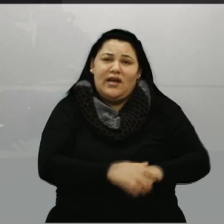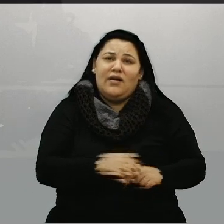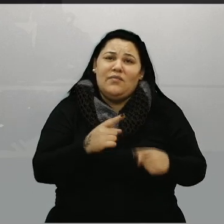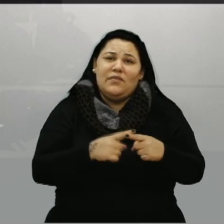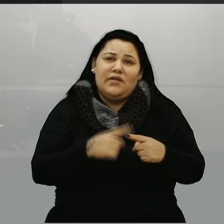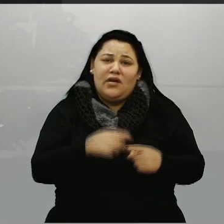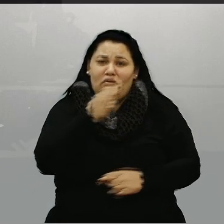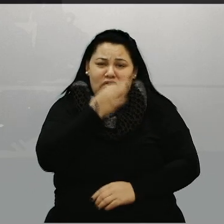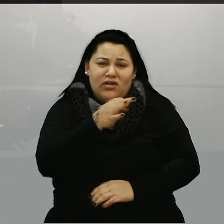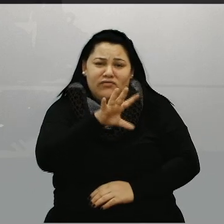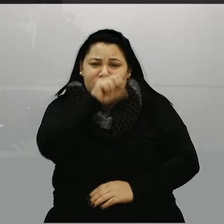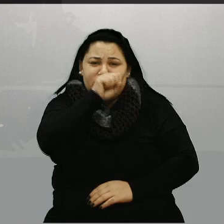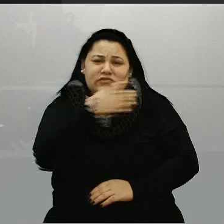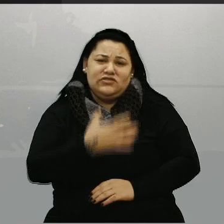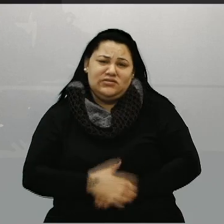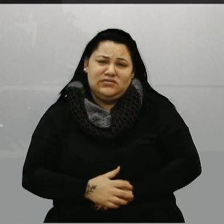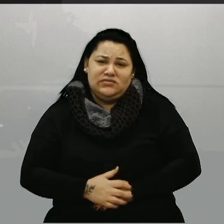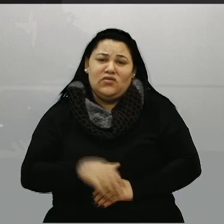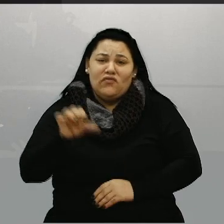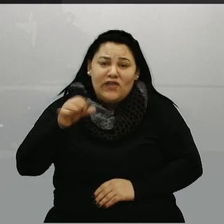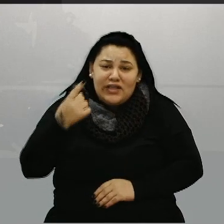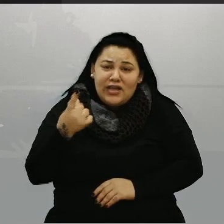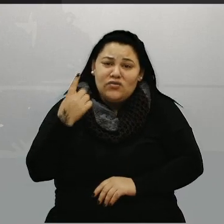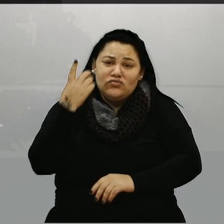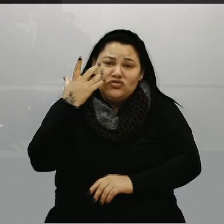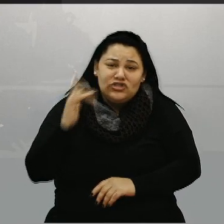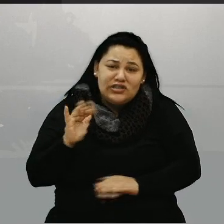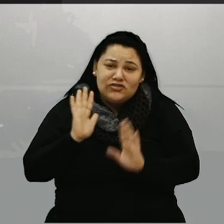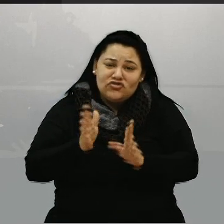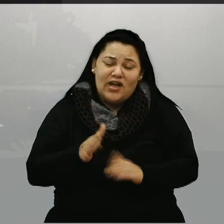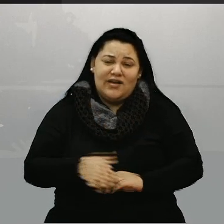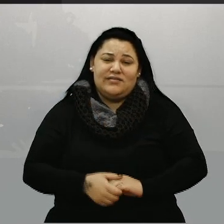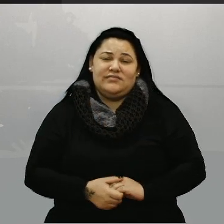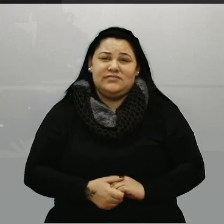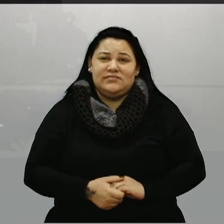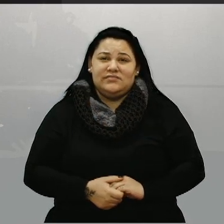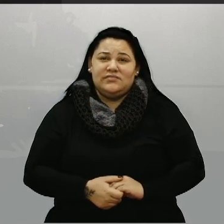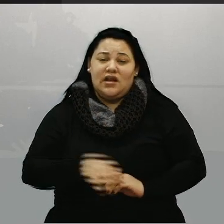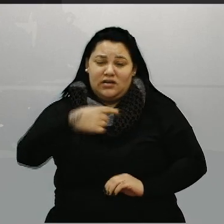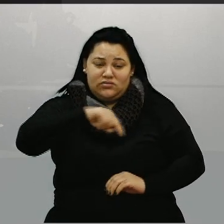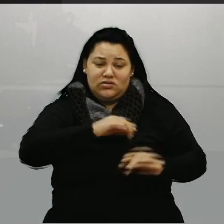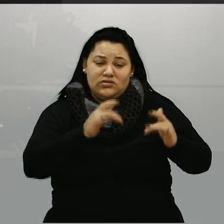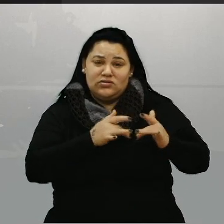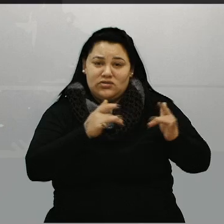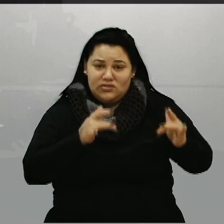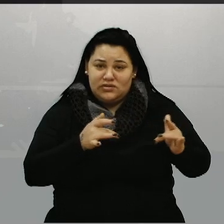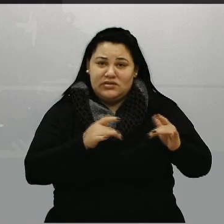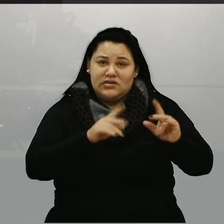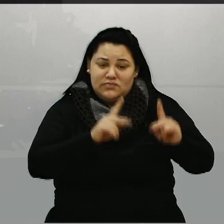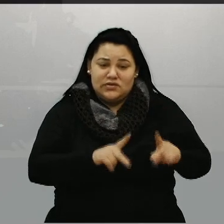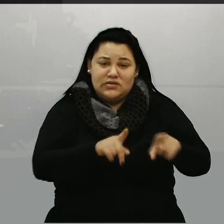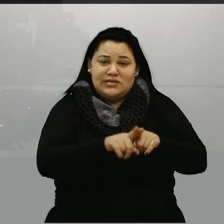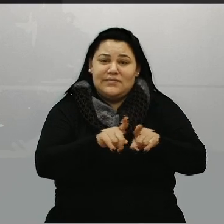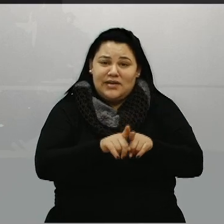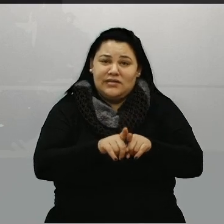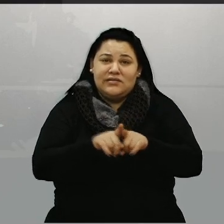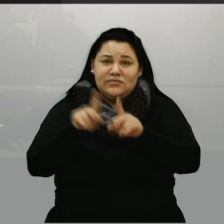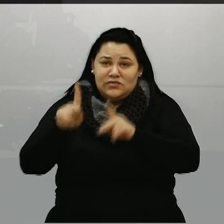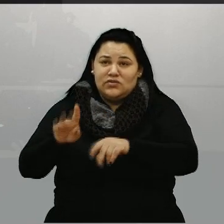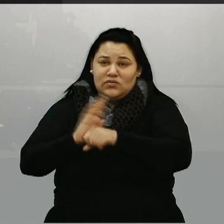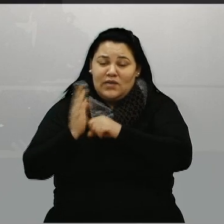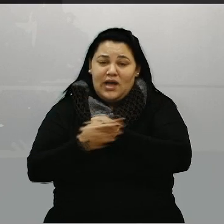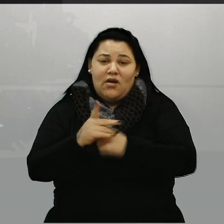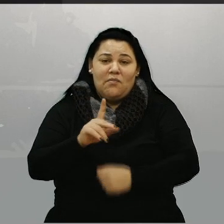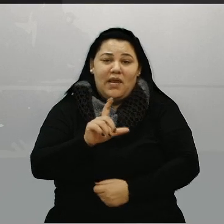tem. Então assim, ó, 91 dias. Aí a gente se solidariza com essas pessoas, com as do Planalto, e aí